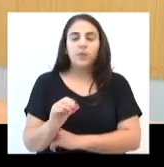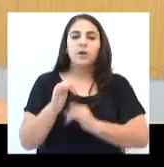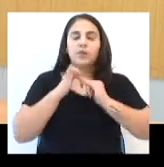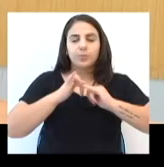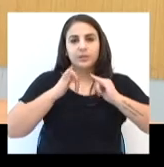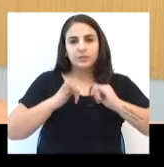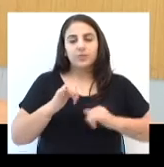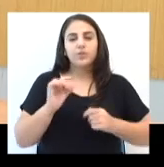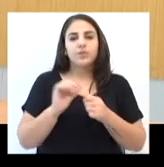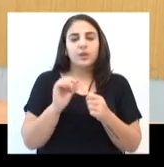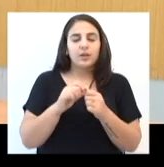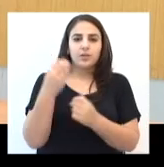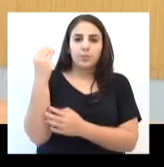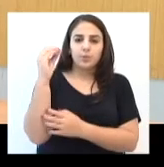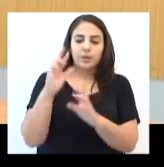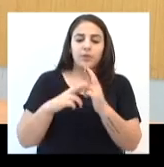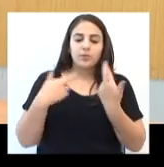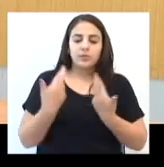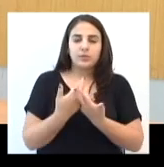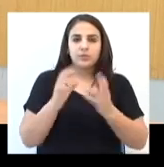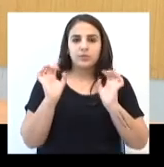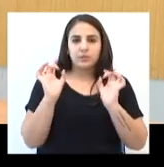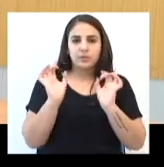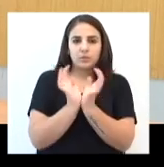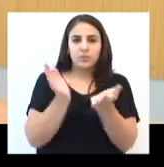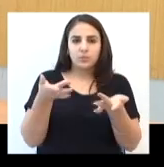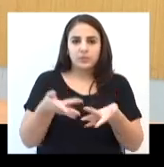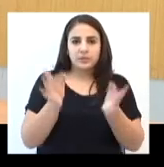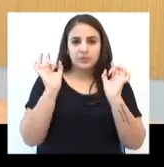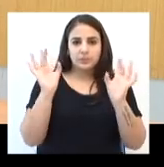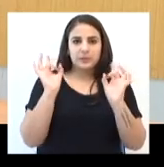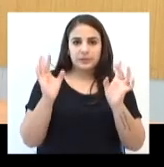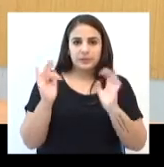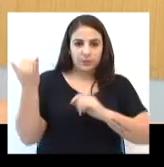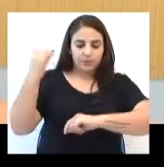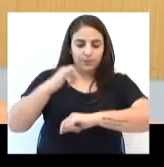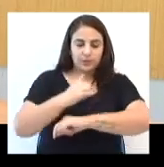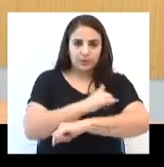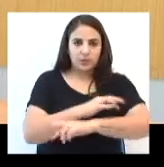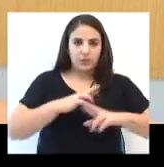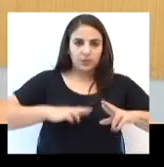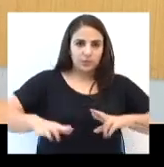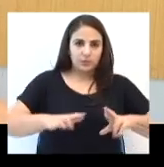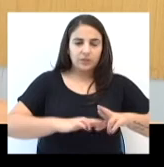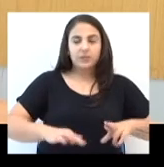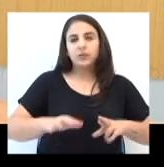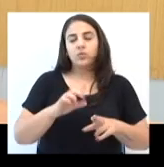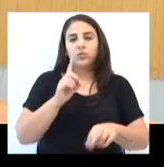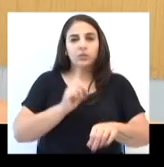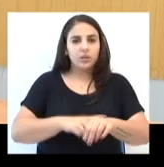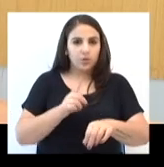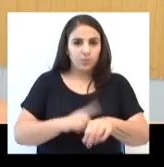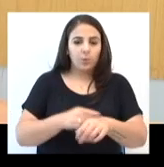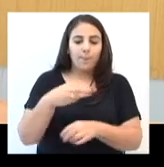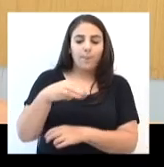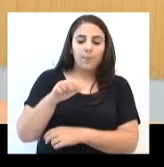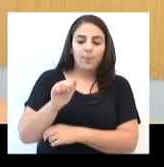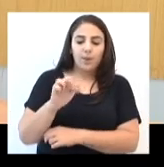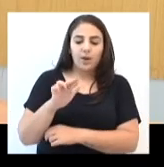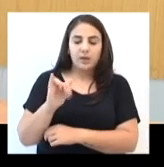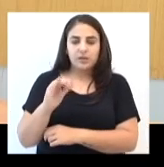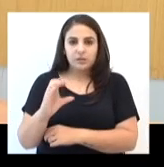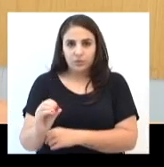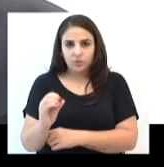durante uma reunião da Comissão Especial da Aviação Regional. Na época, o presidente Márcio Patucci comentou